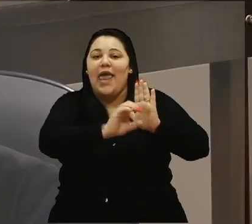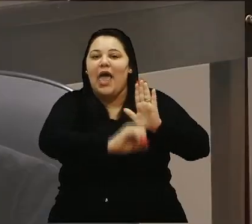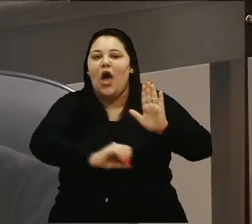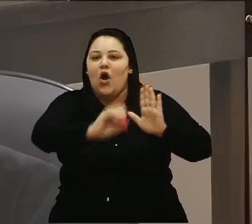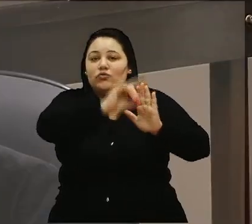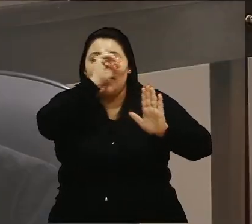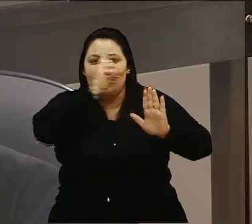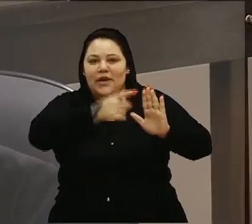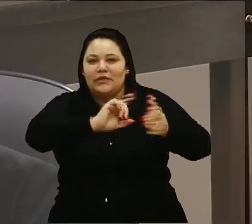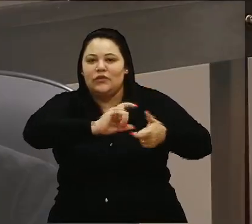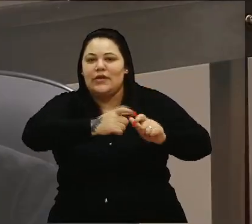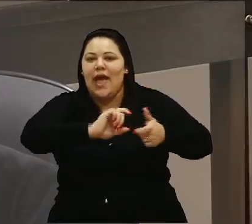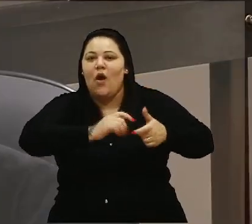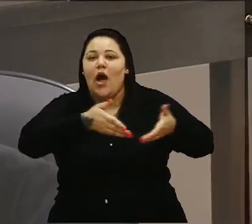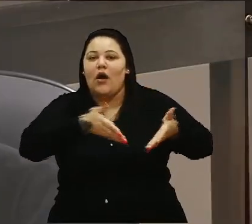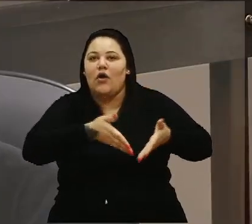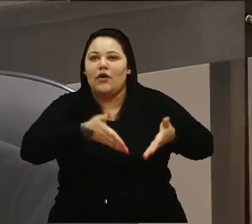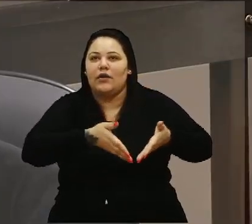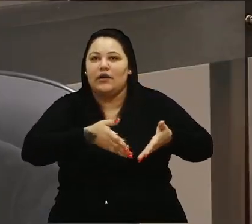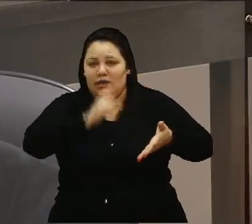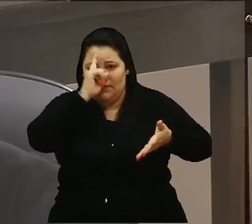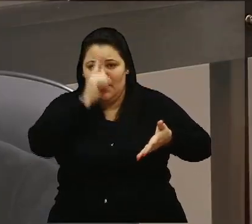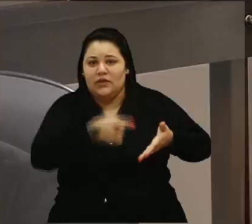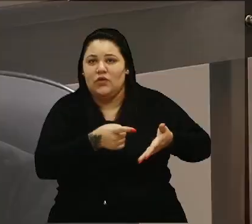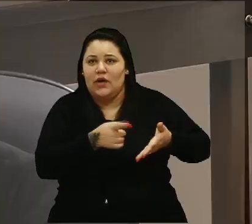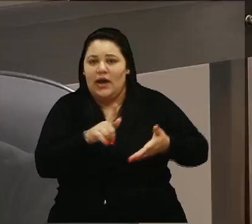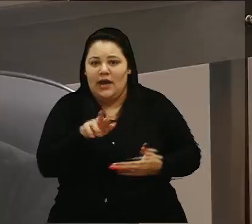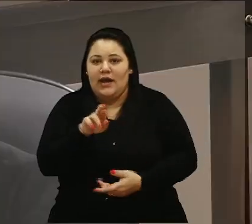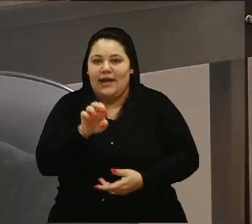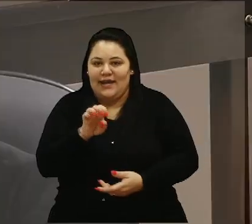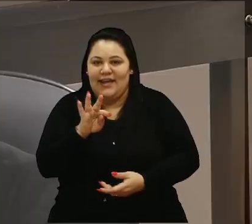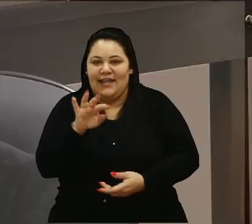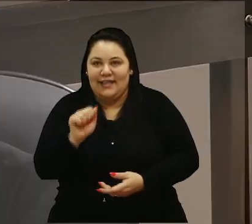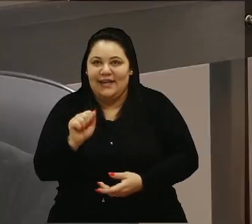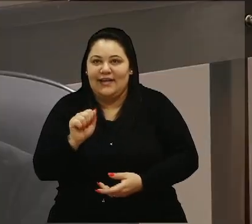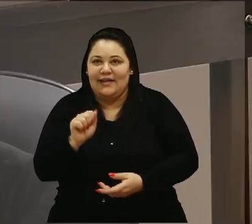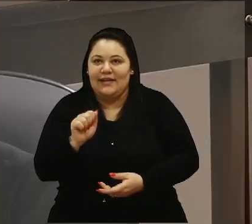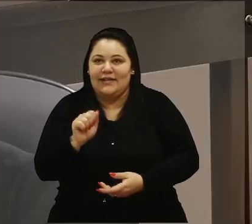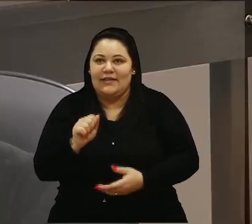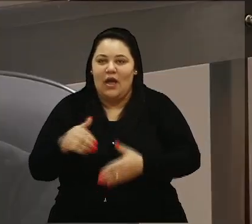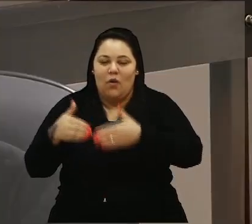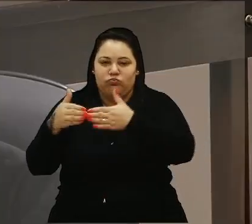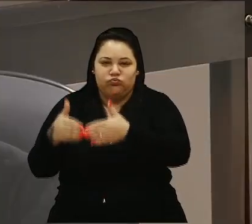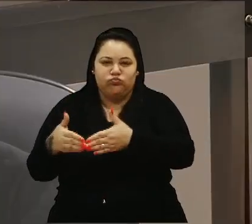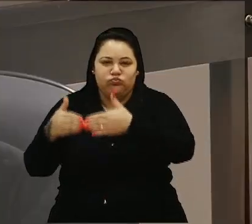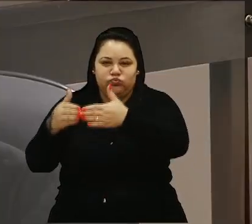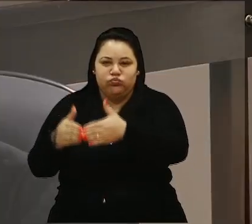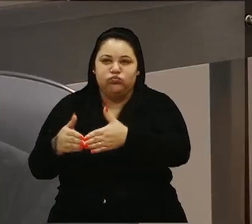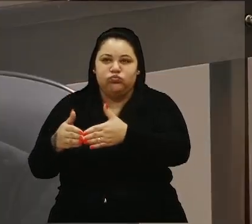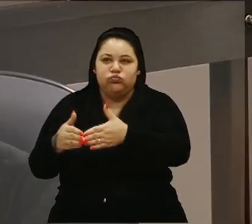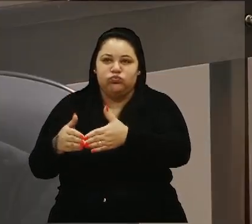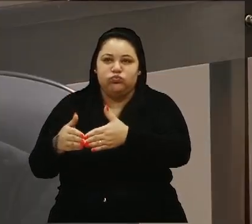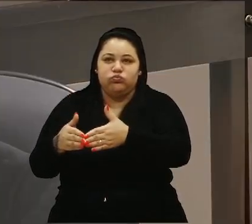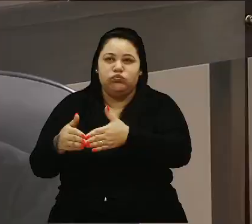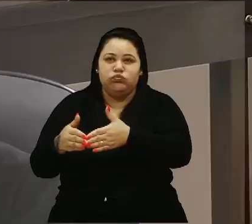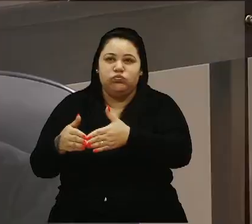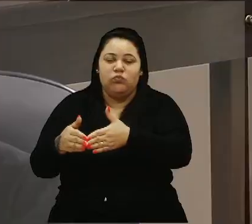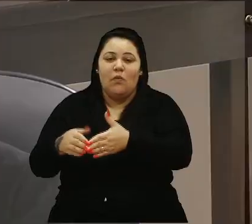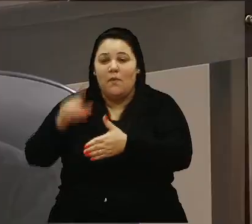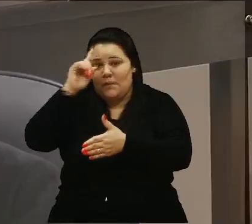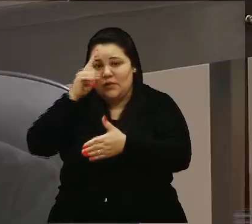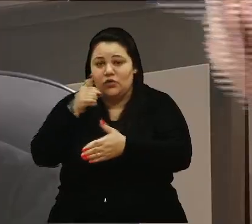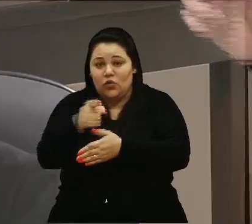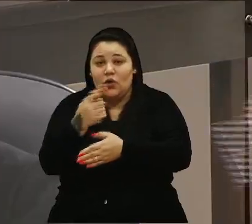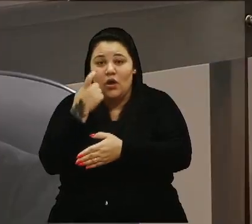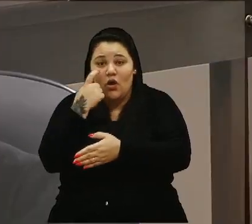o que ele fez de legal? Mandou a pirralha Greta, né, que estava chegando num navio lá para tumultuar, mandou a pirralha assistir os vídeos do